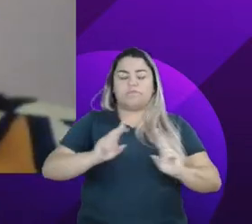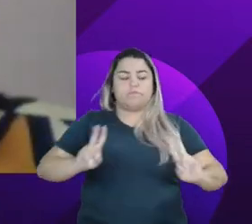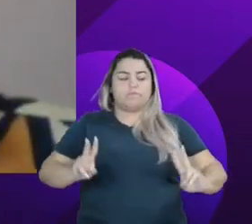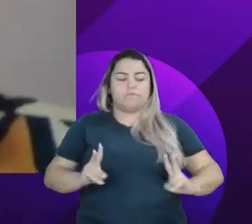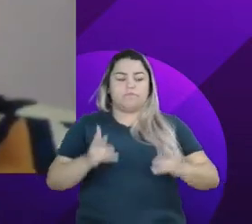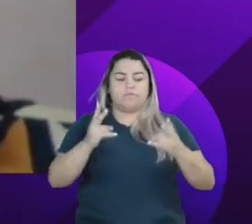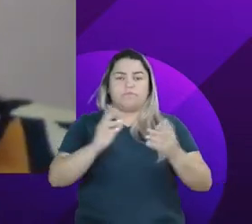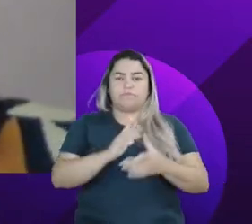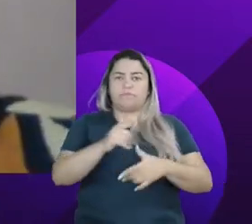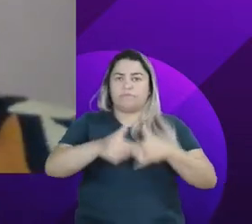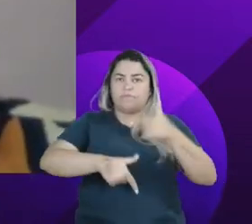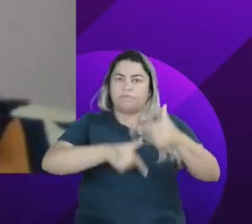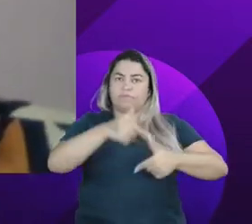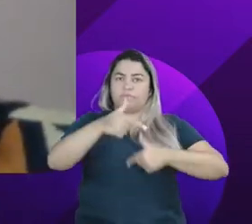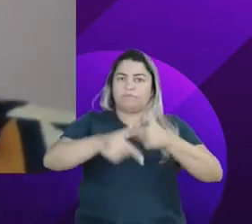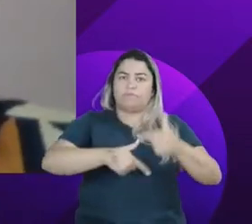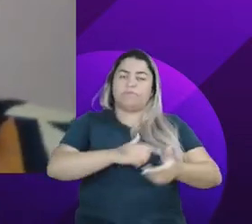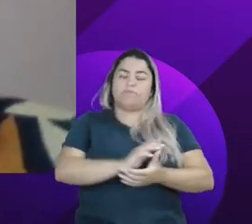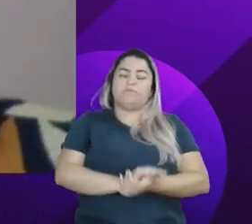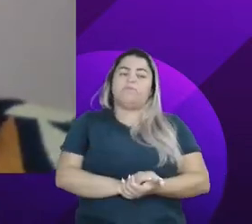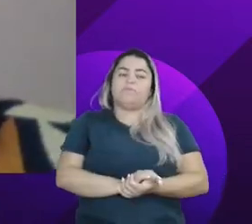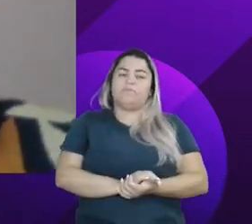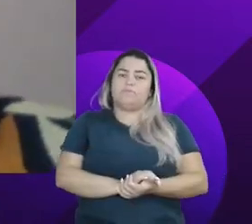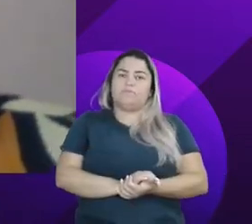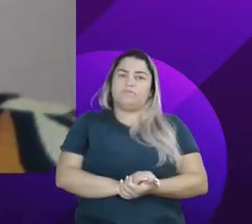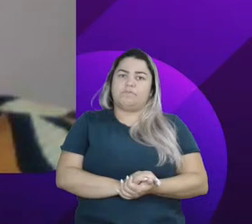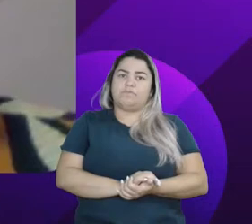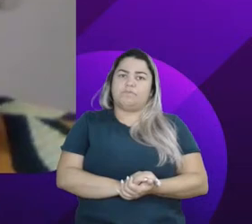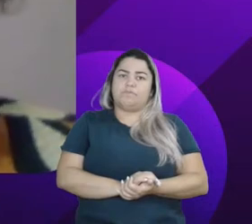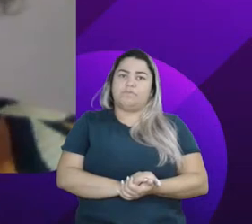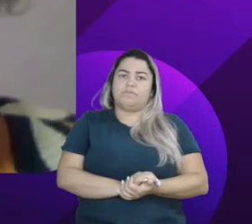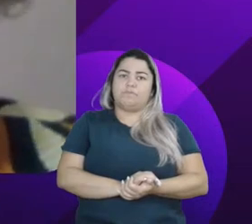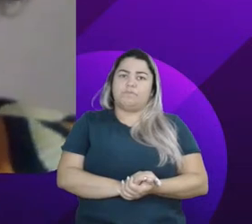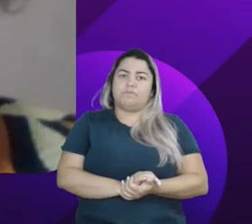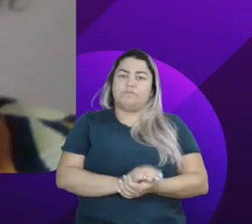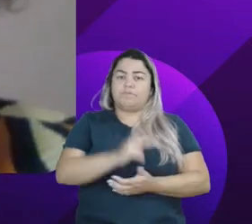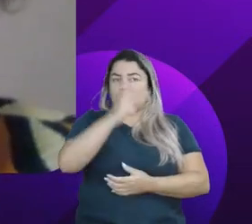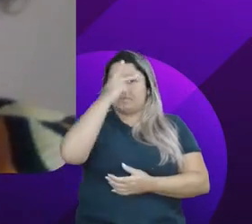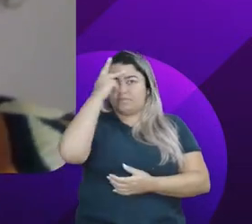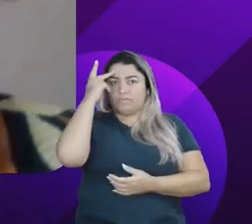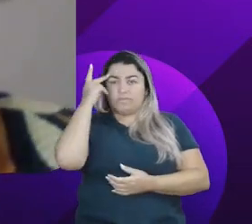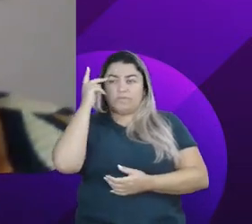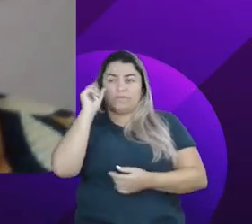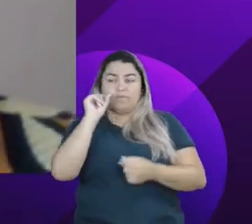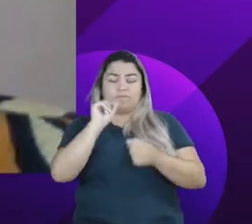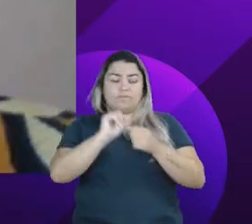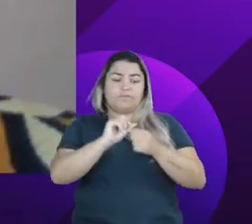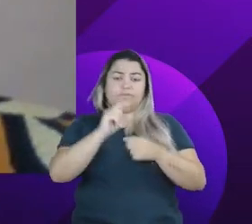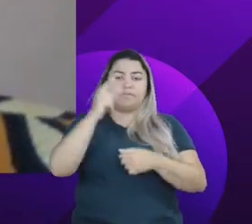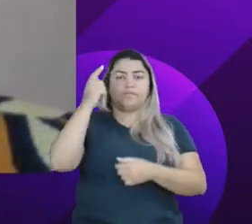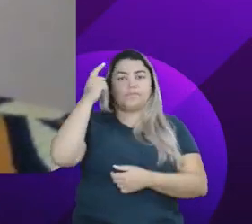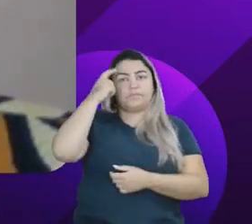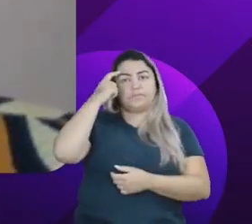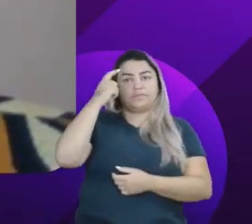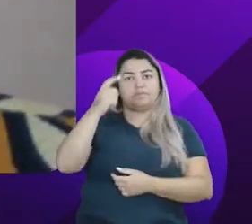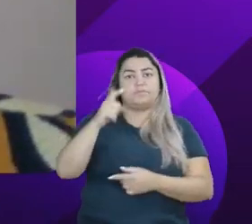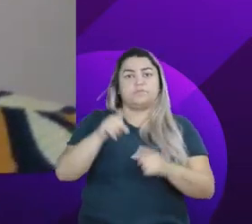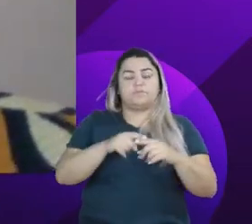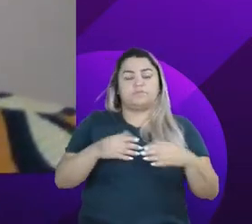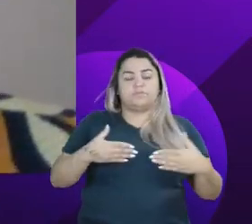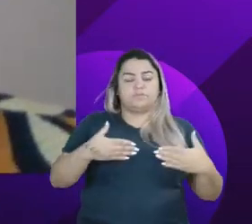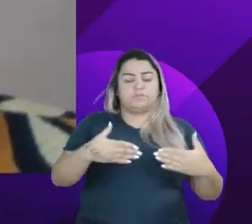valorização de trabalhadoras, de trabalhadores, né? De quem faz, de quem pensa. Hoje o Ministério da